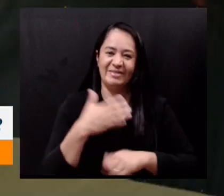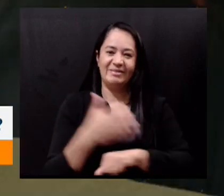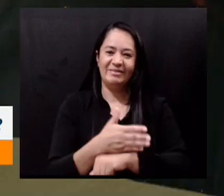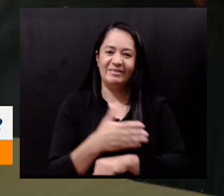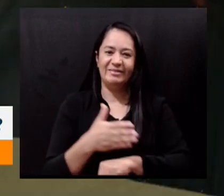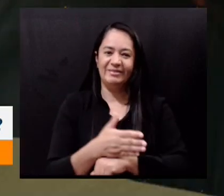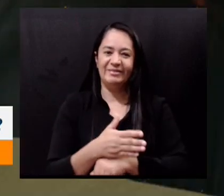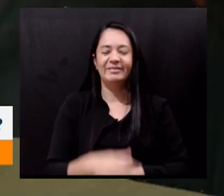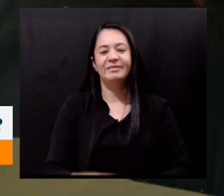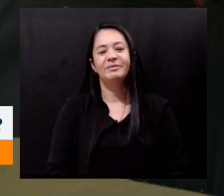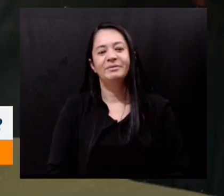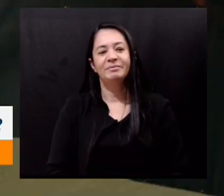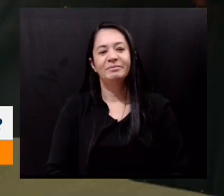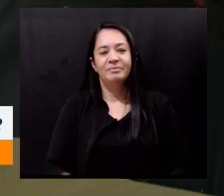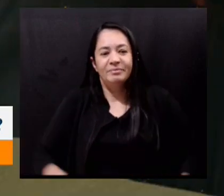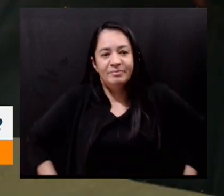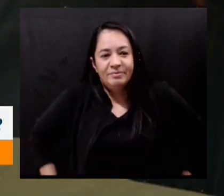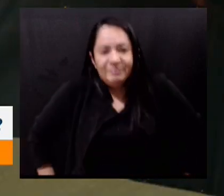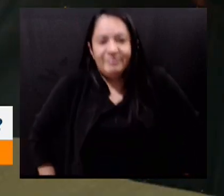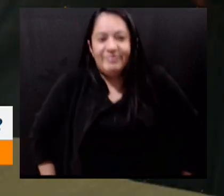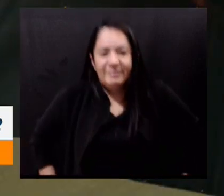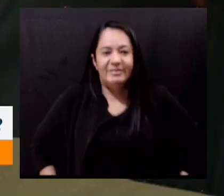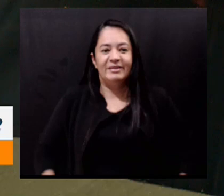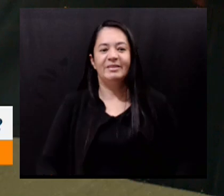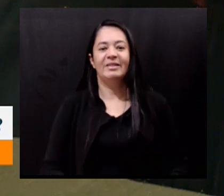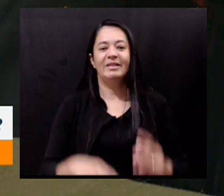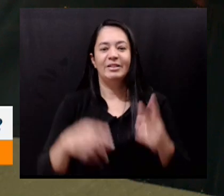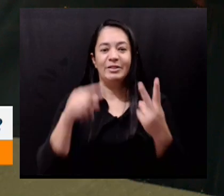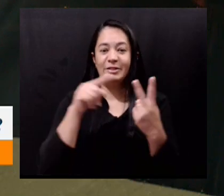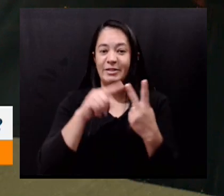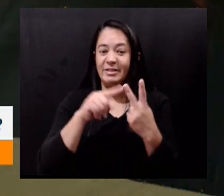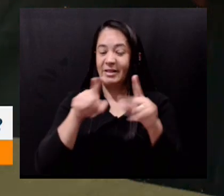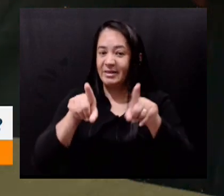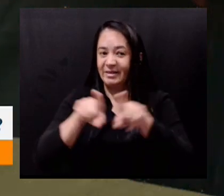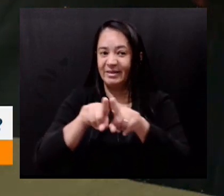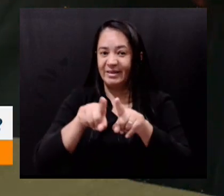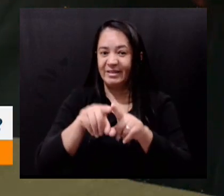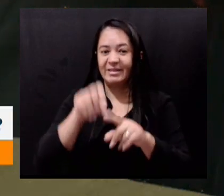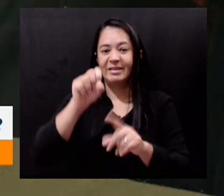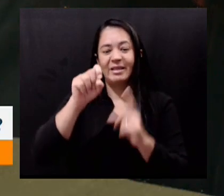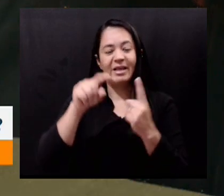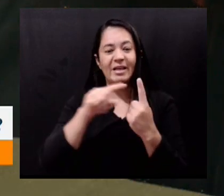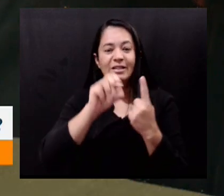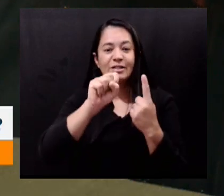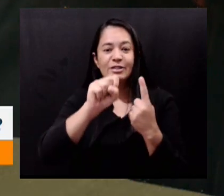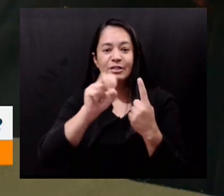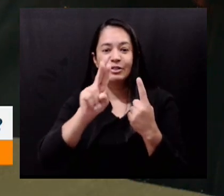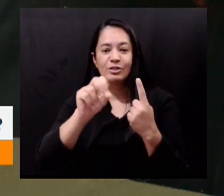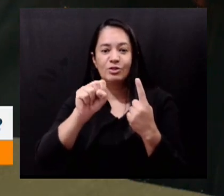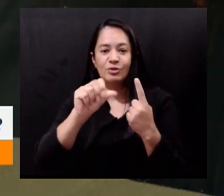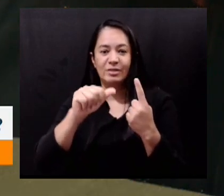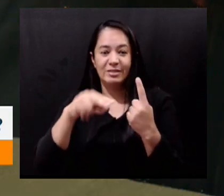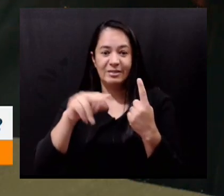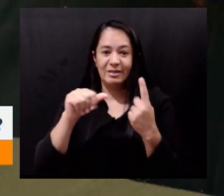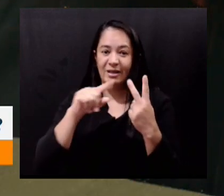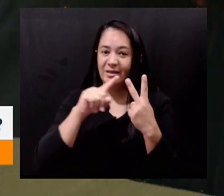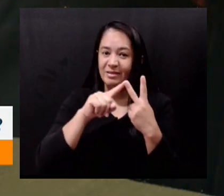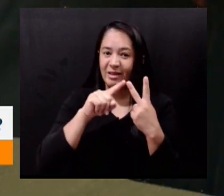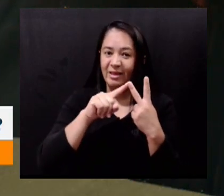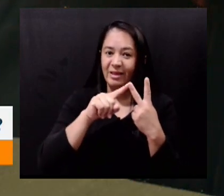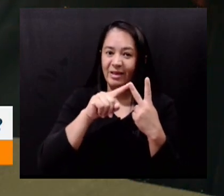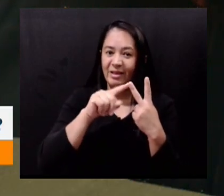Maravilha. Muito E obrigada. imagina, aí com a gente também a Suzana, né, a Suzana que trazendo a